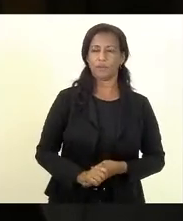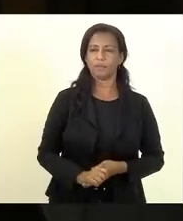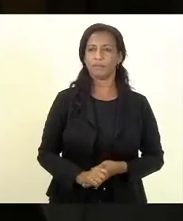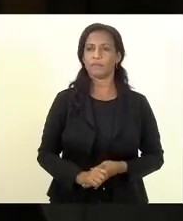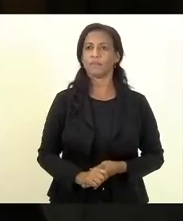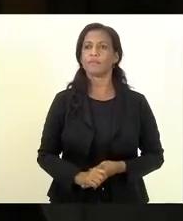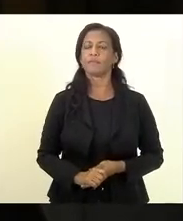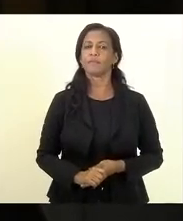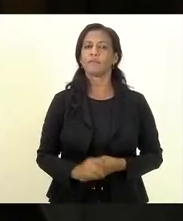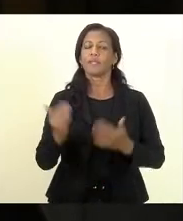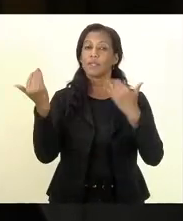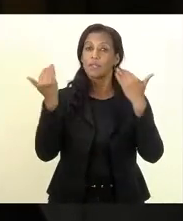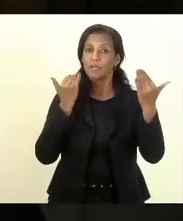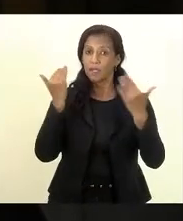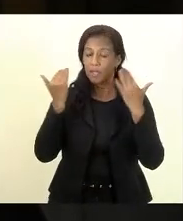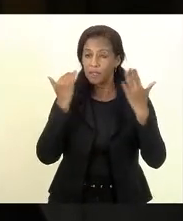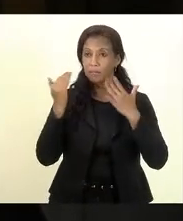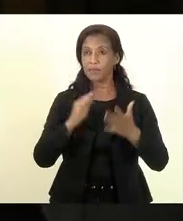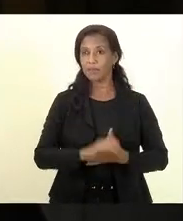em relação